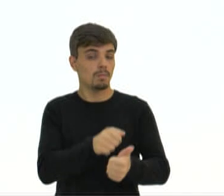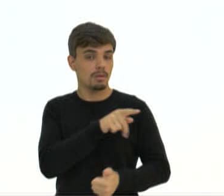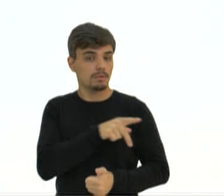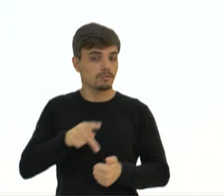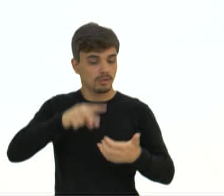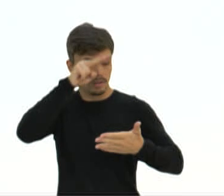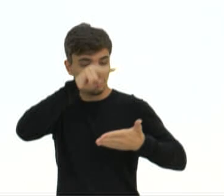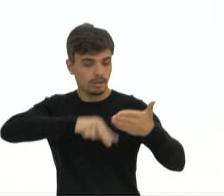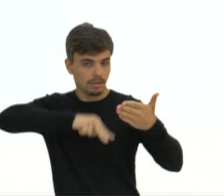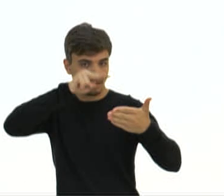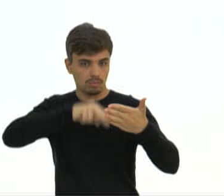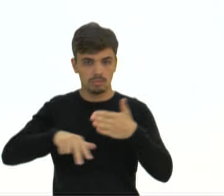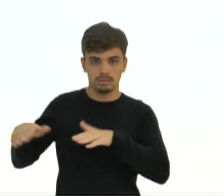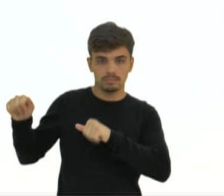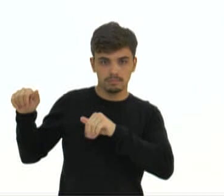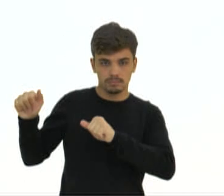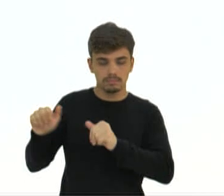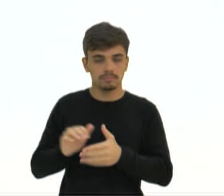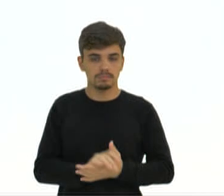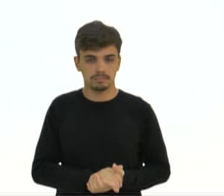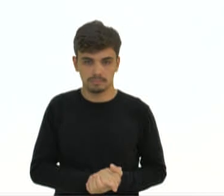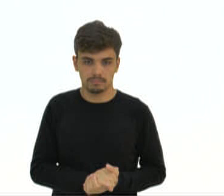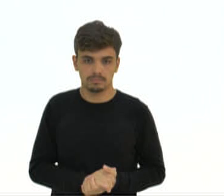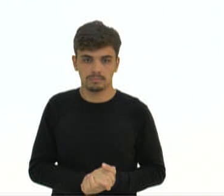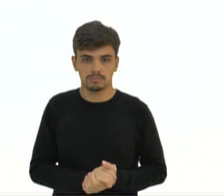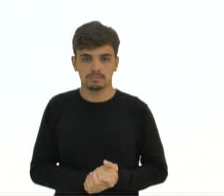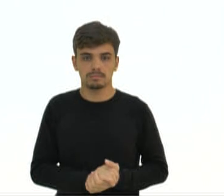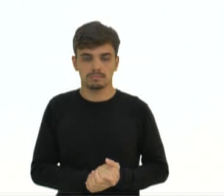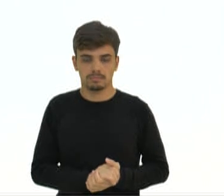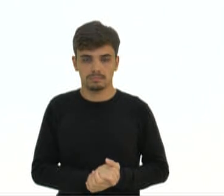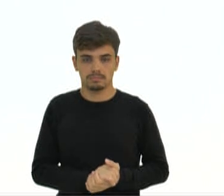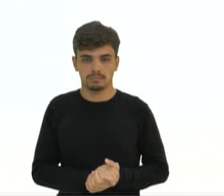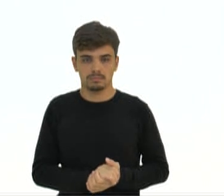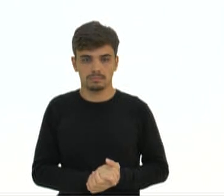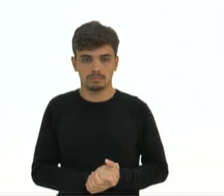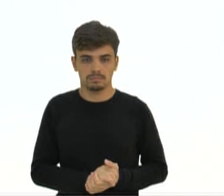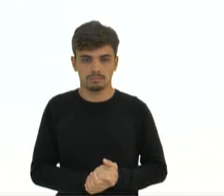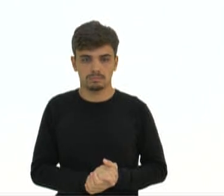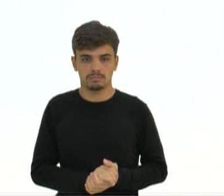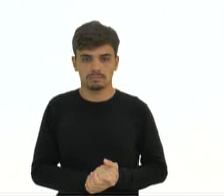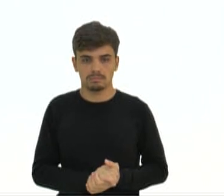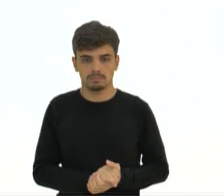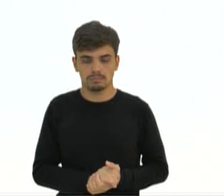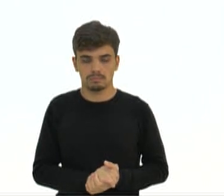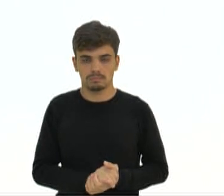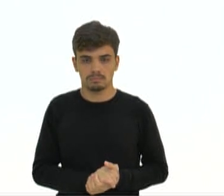imágenes observadas, podemos reconocer las emociones y sensaciones de la niña